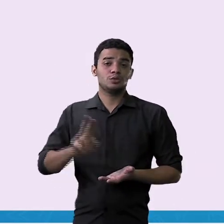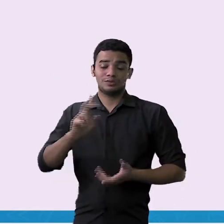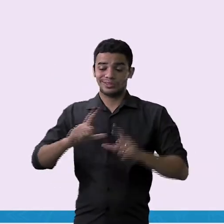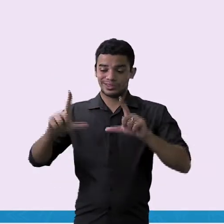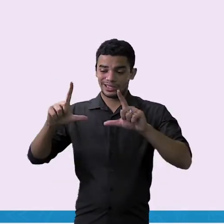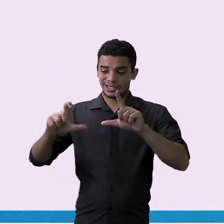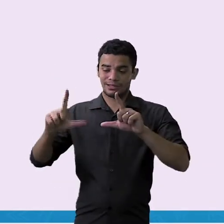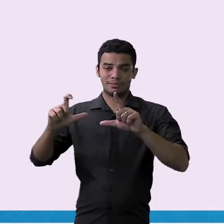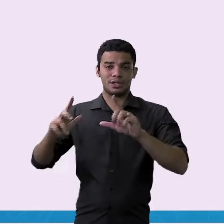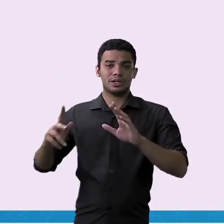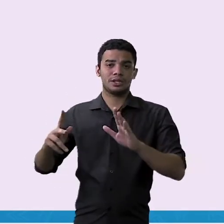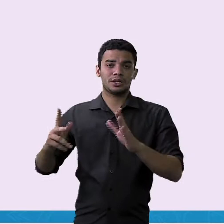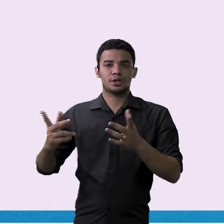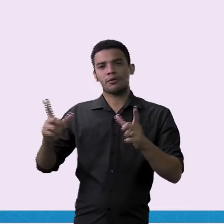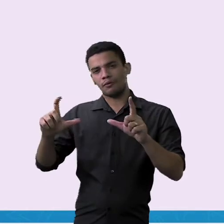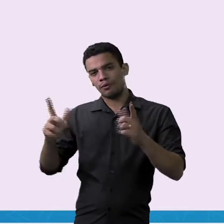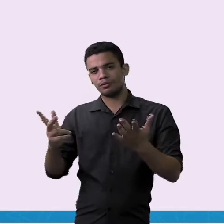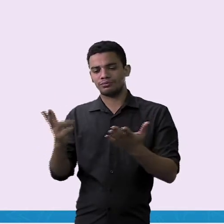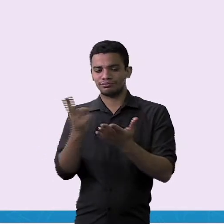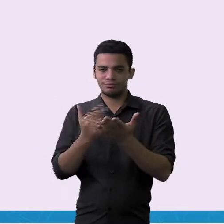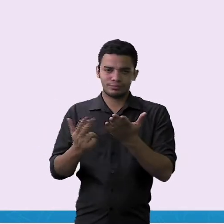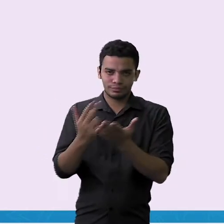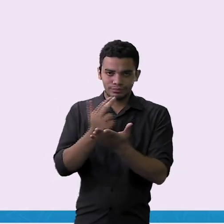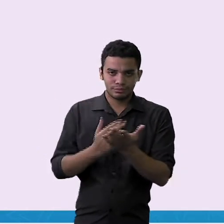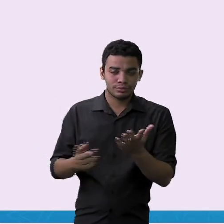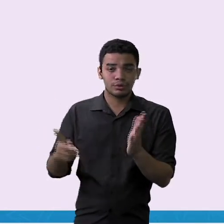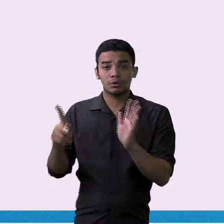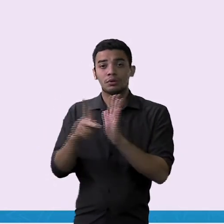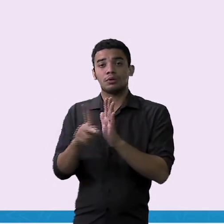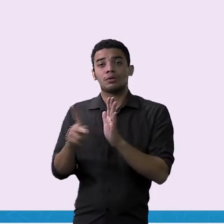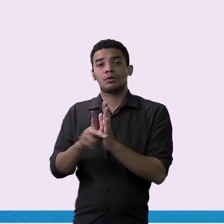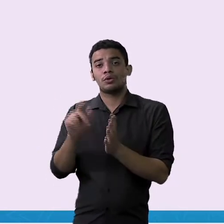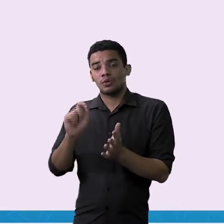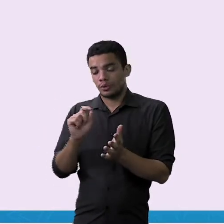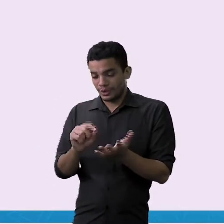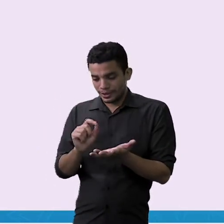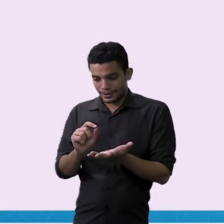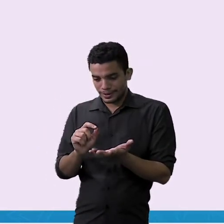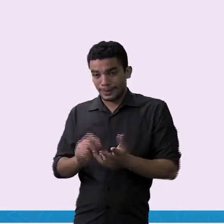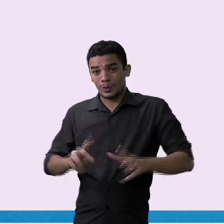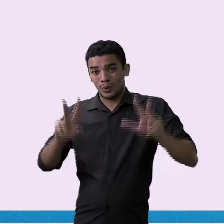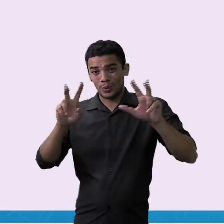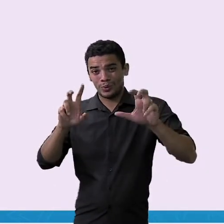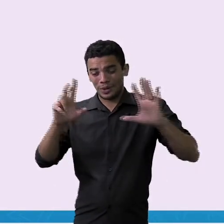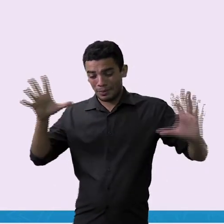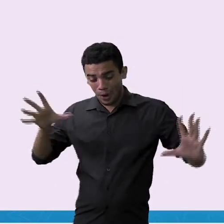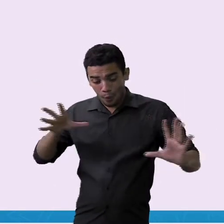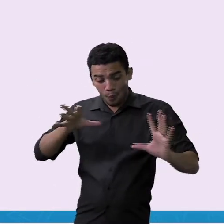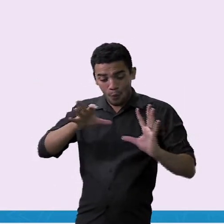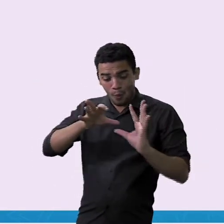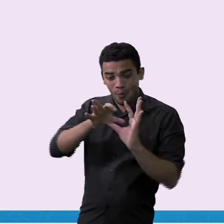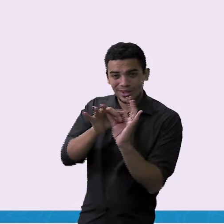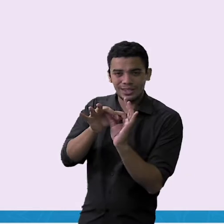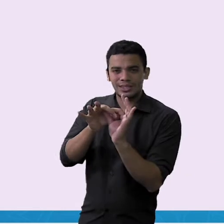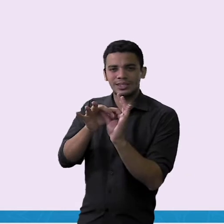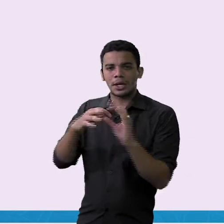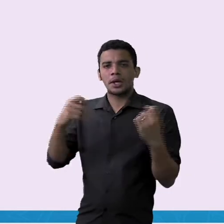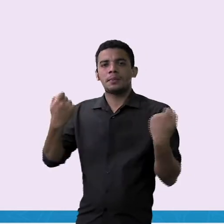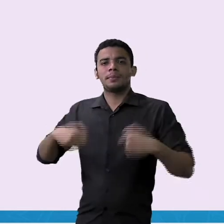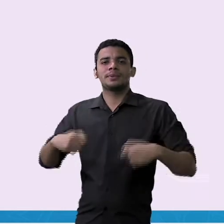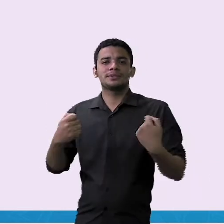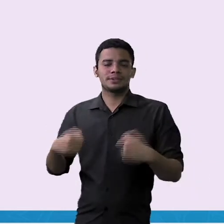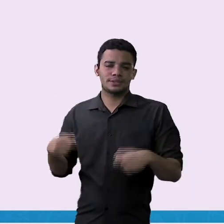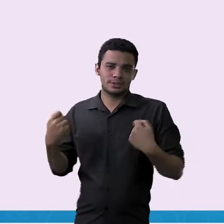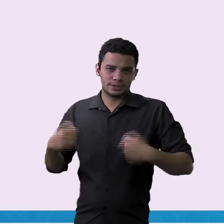sugestivas, ou seja, tem muito a ver com o tema do anúncio publicitário, onde você